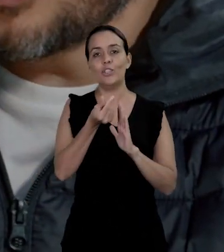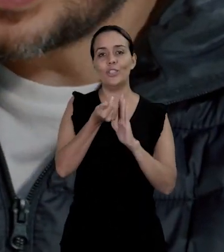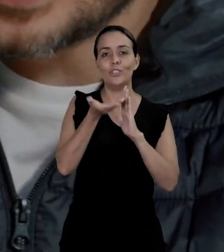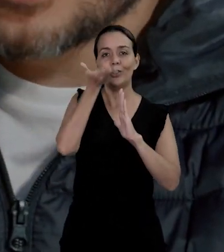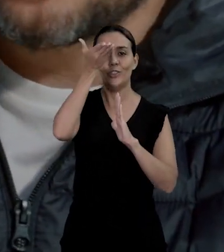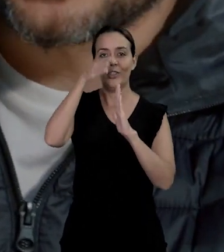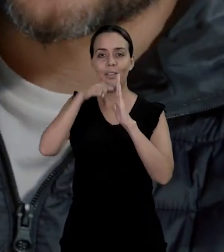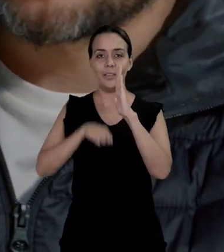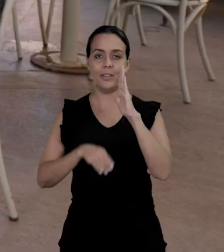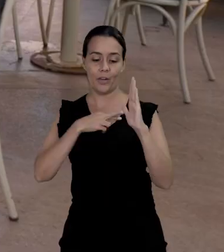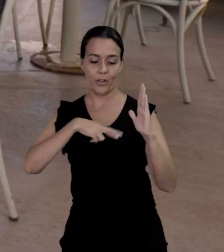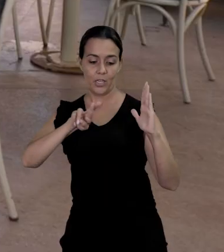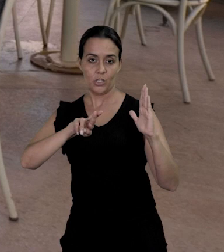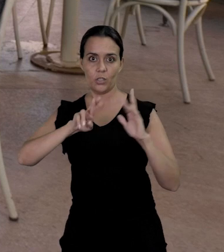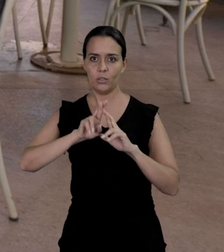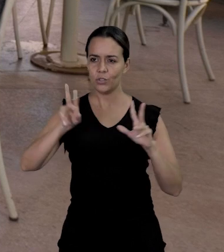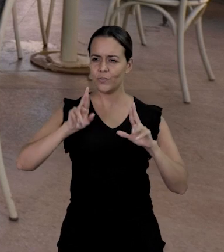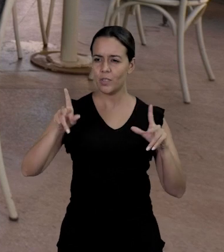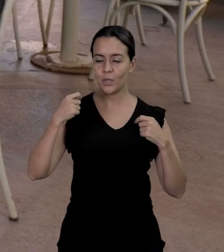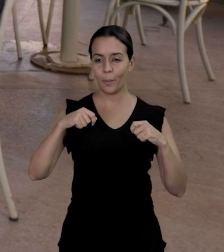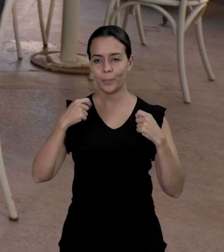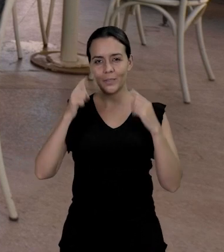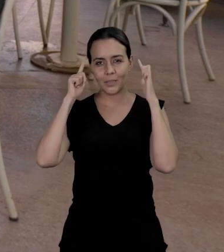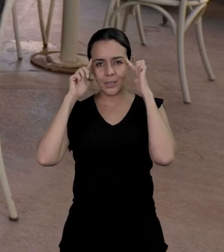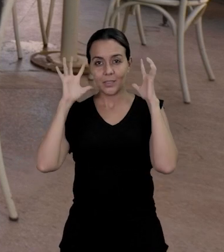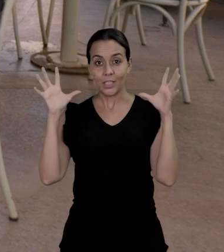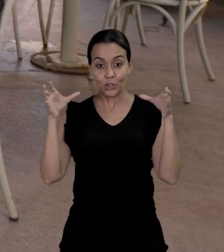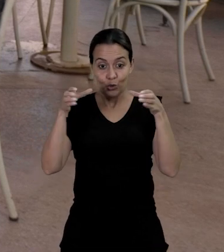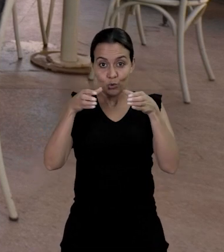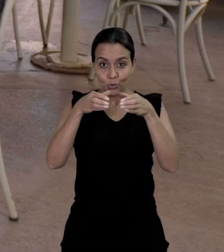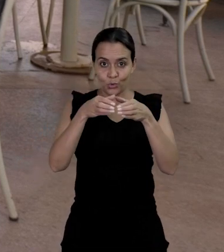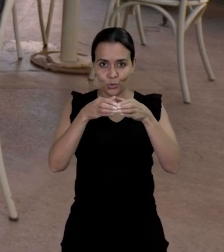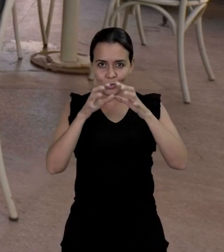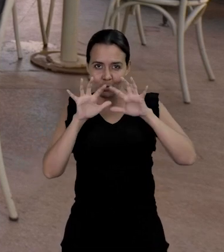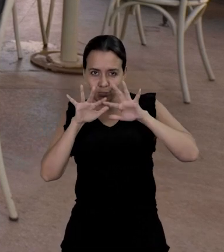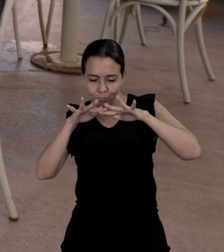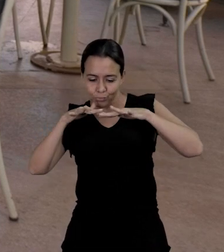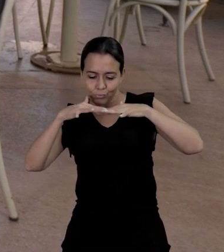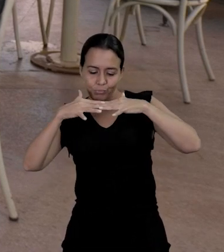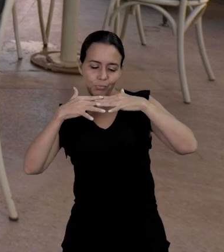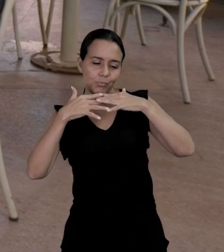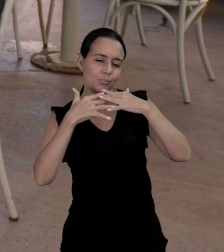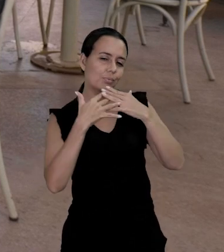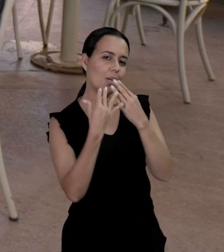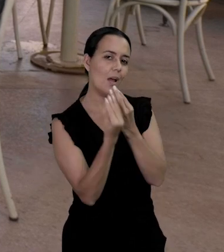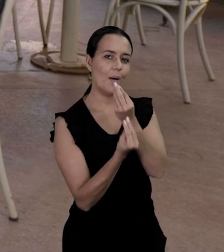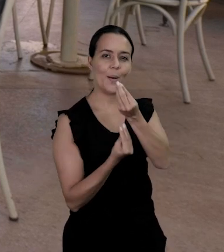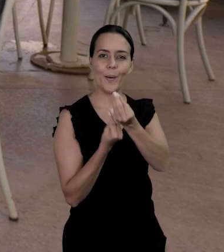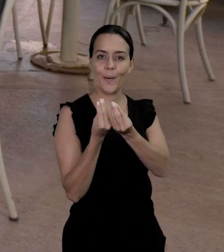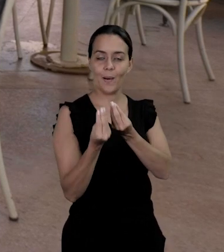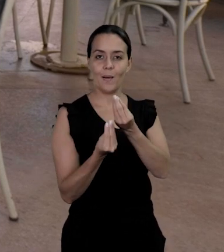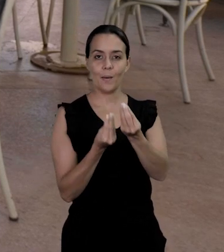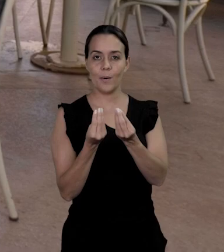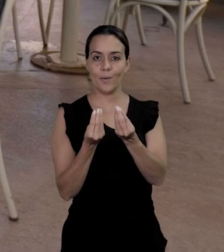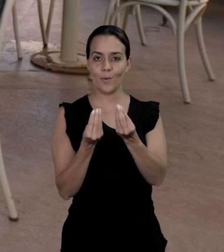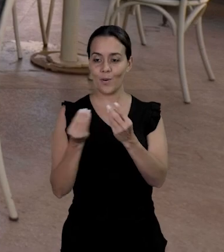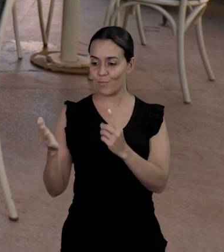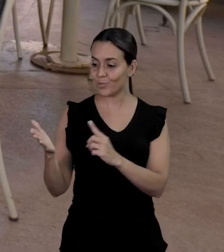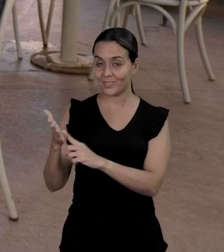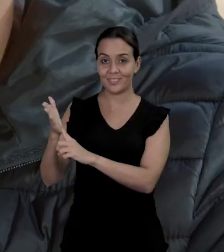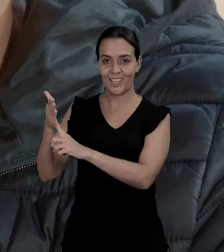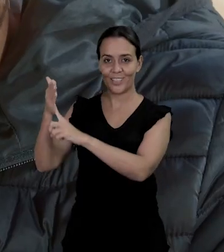em como lidar com isso. Eu até acabei de publicar um artigo que é bem legal, que eu fiz uma revisão de vários estudos de neurociência que mostra sobre